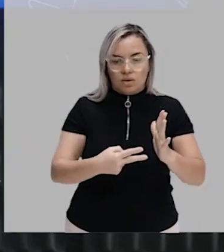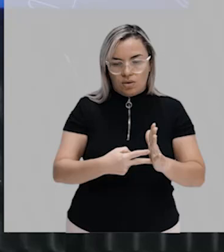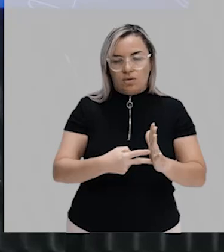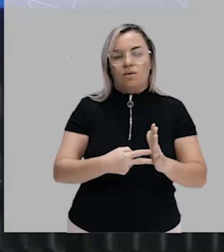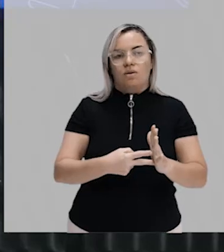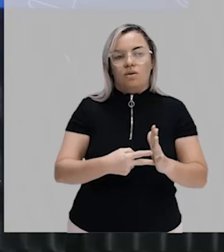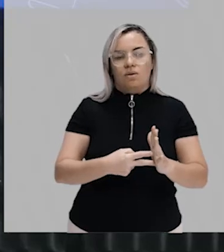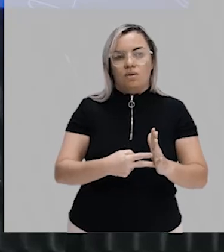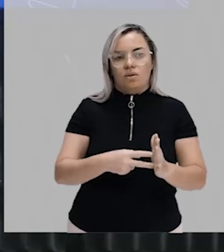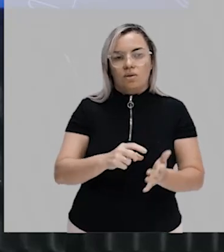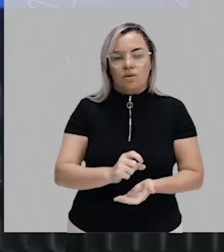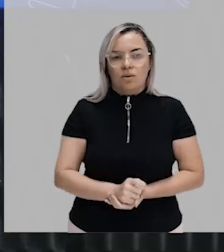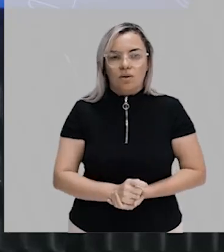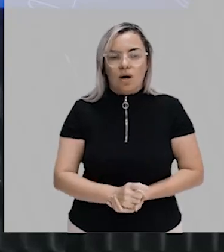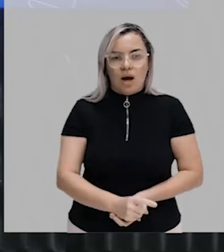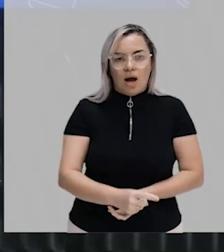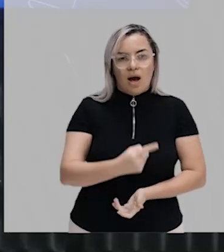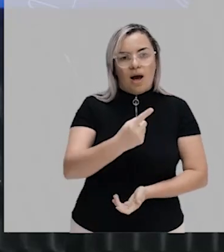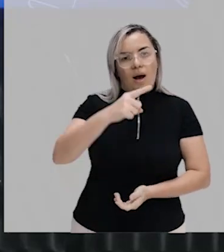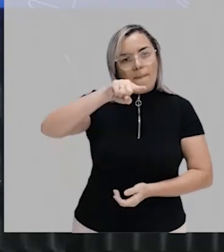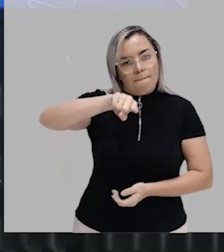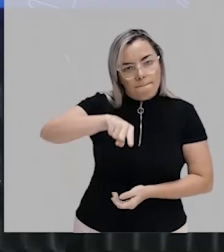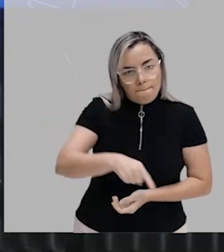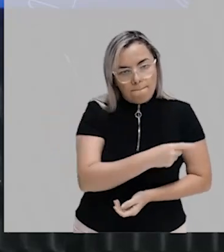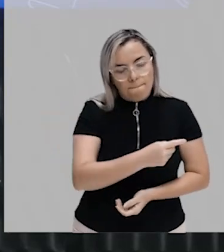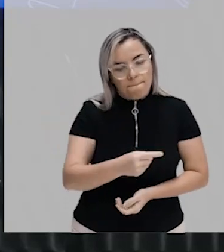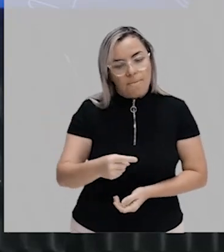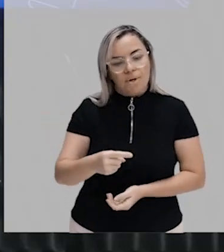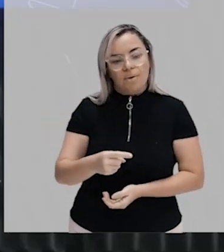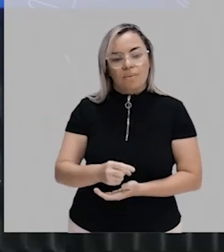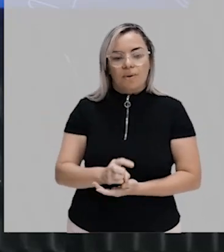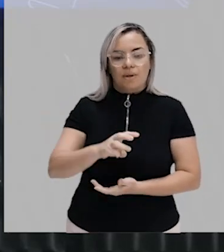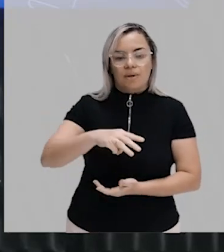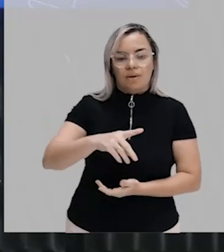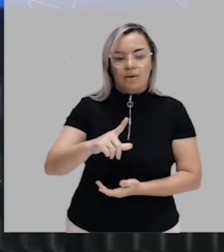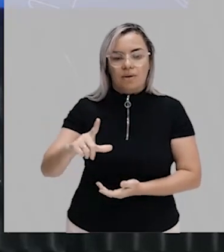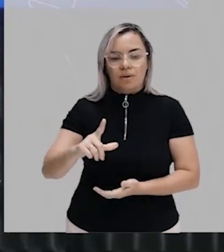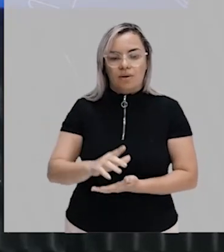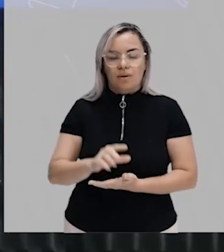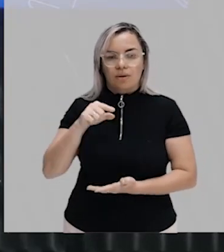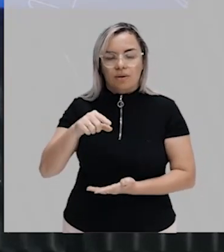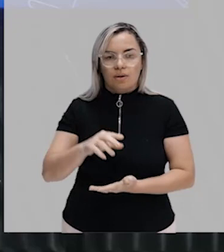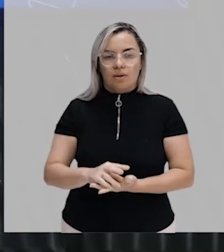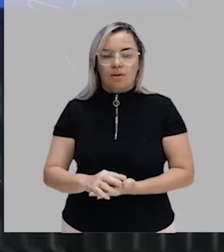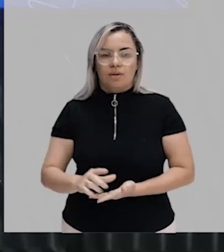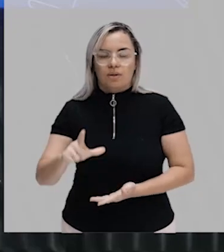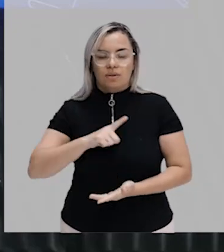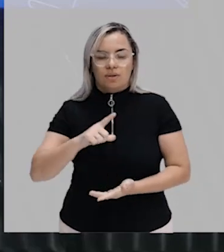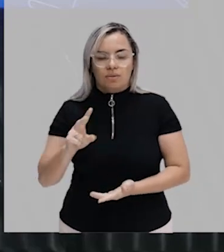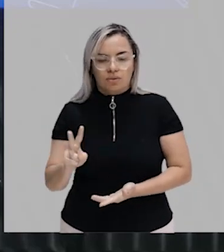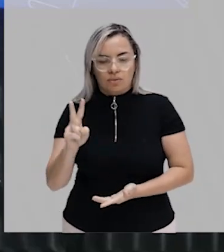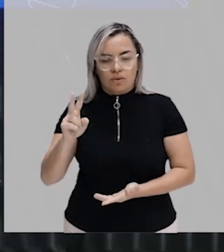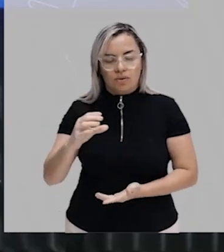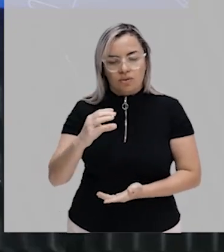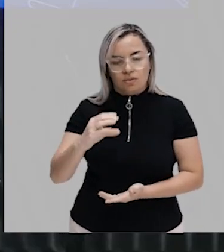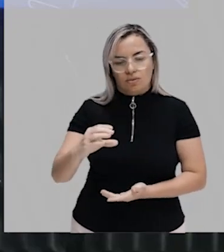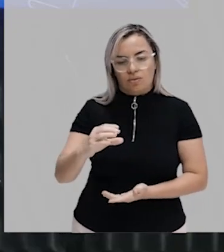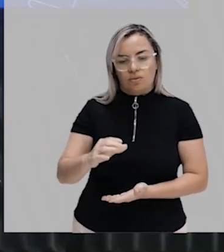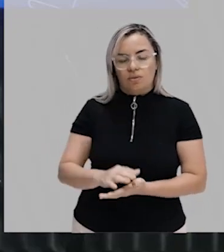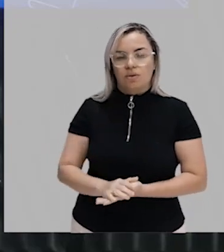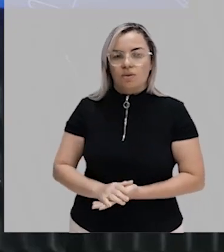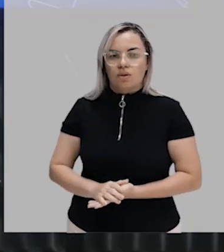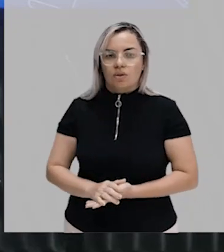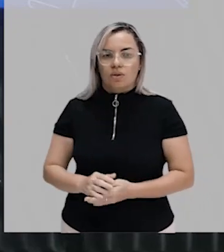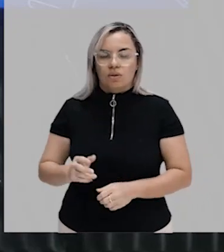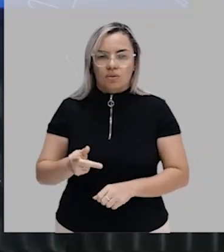ml, ou seja, 1 litro. Então, em 1.000 centímetros cúbicos, nós vamos ter o valor de C, que é a concentração que